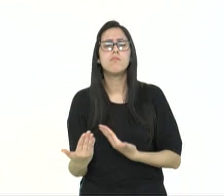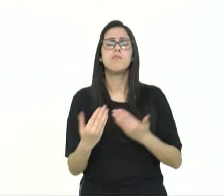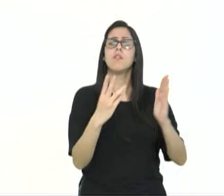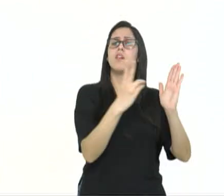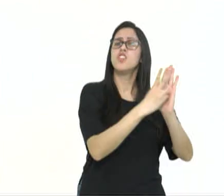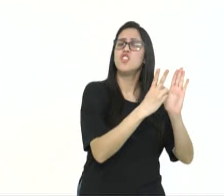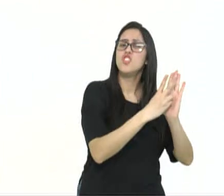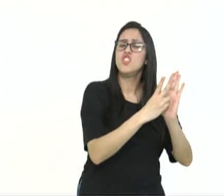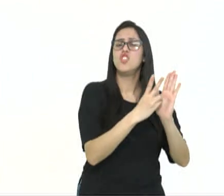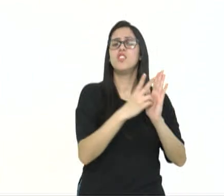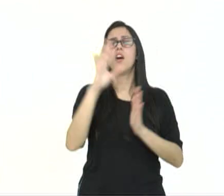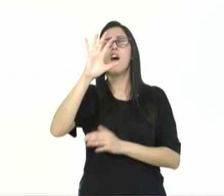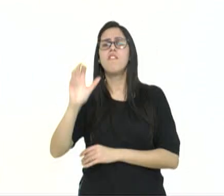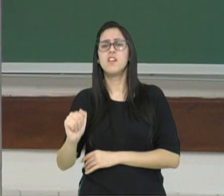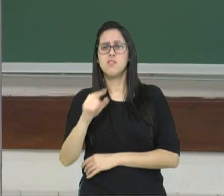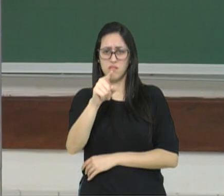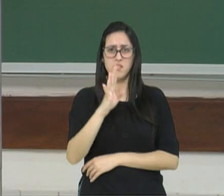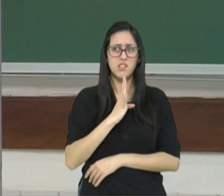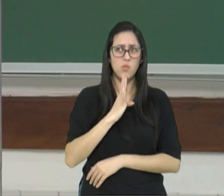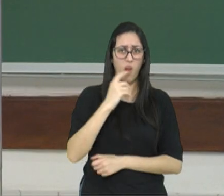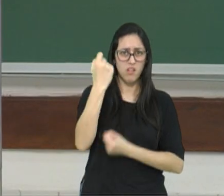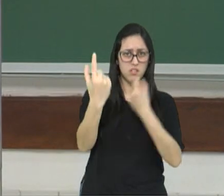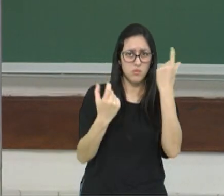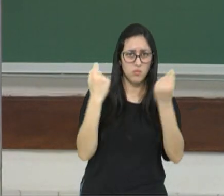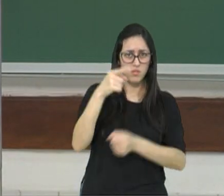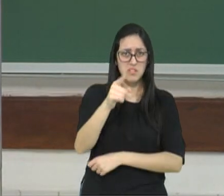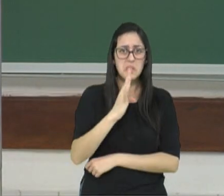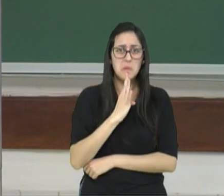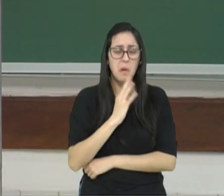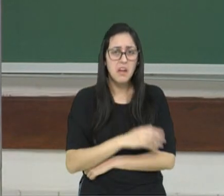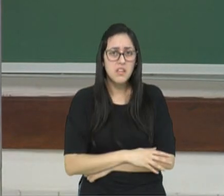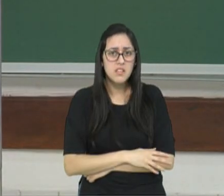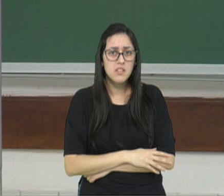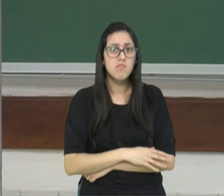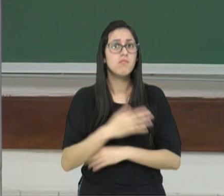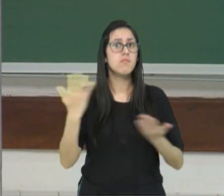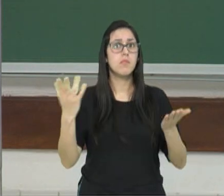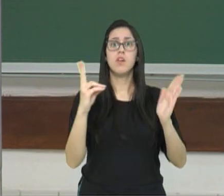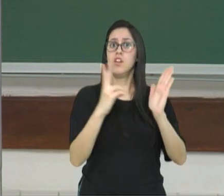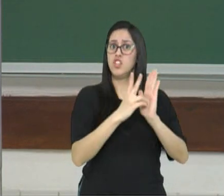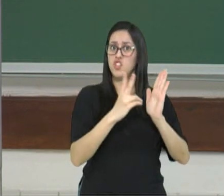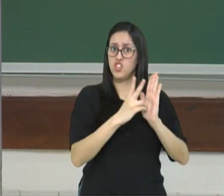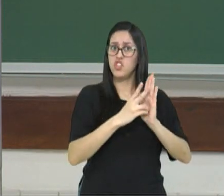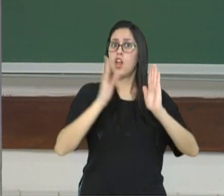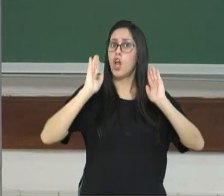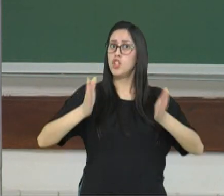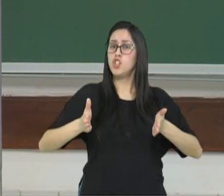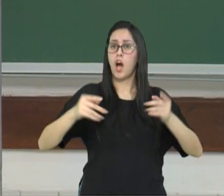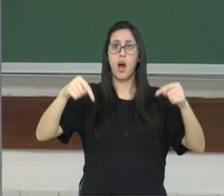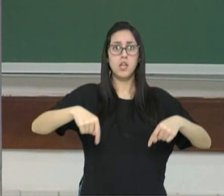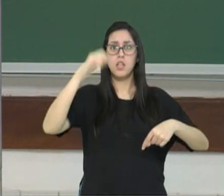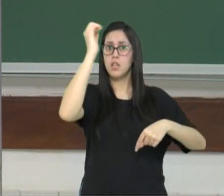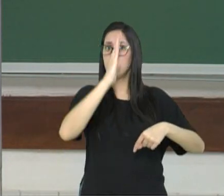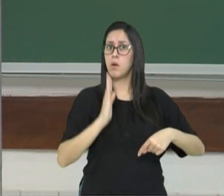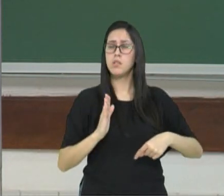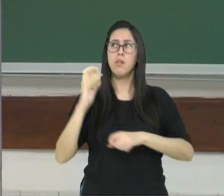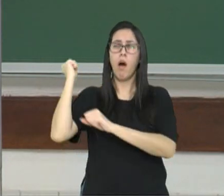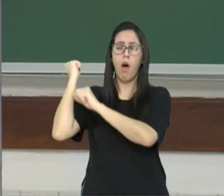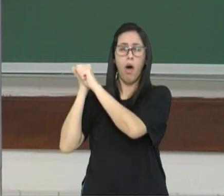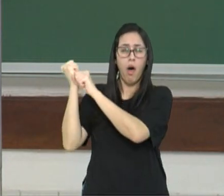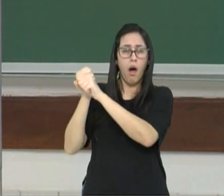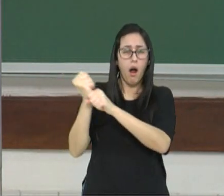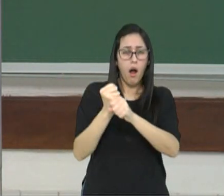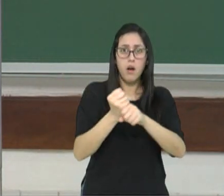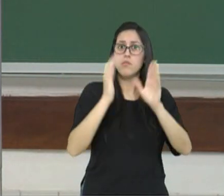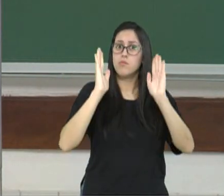africanos em nosso estado? Afinal de contas, os indígenas já não habitavam aqui antes da chegada dos portugueses e a